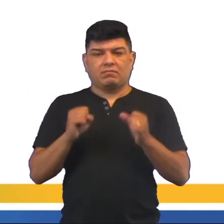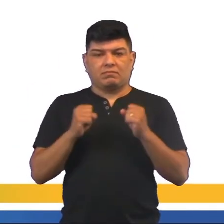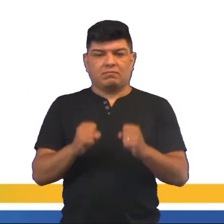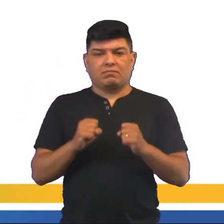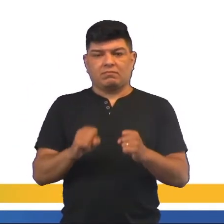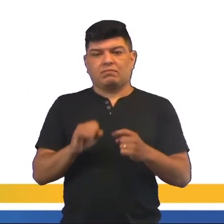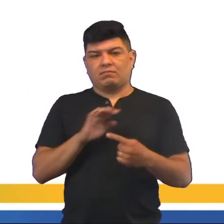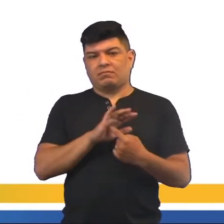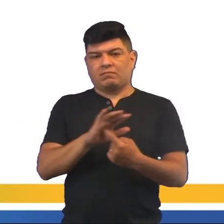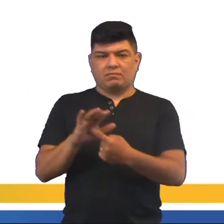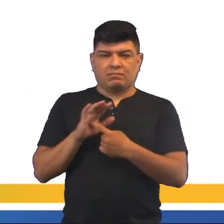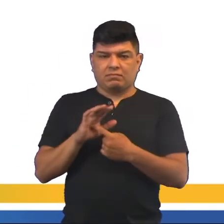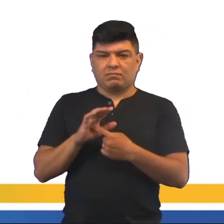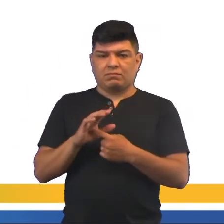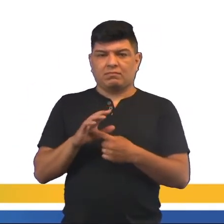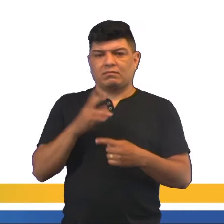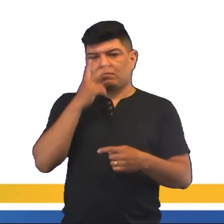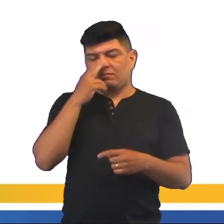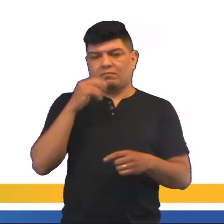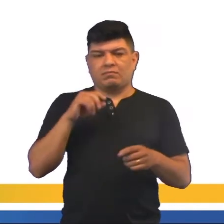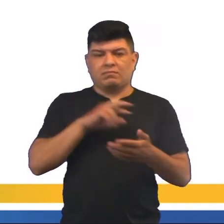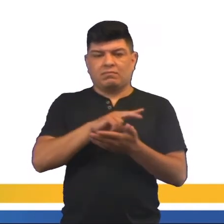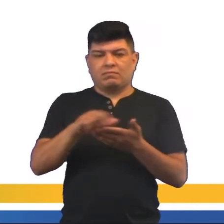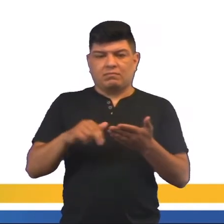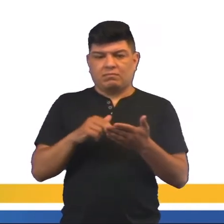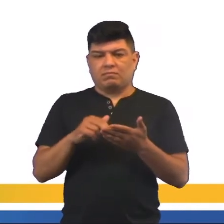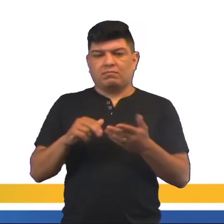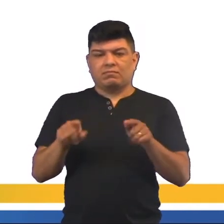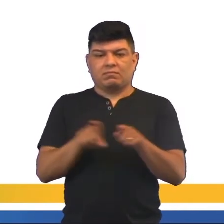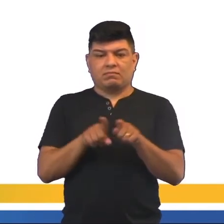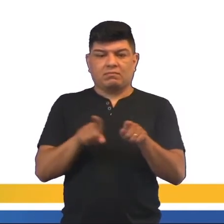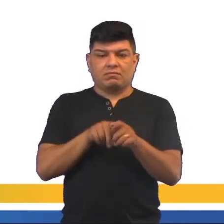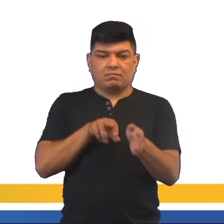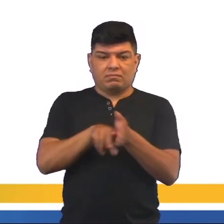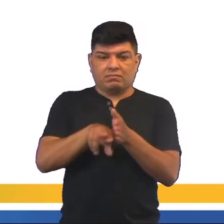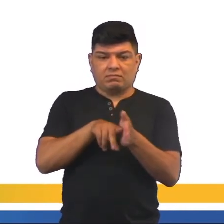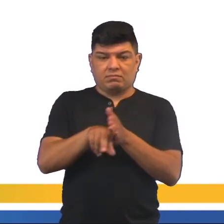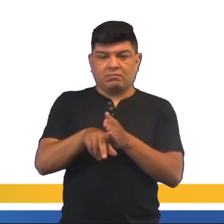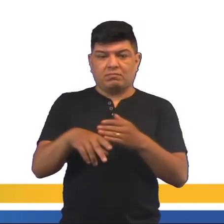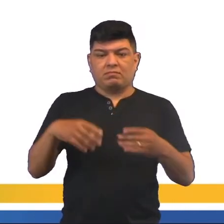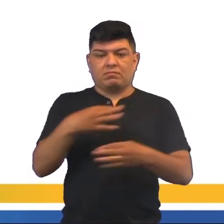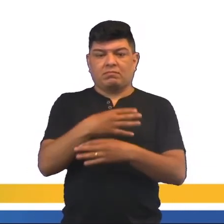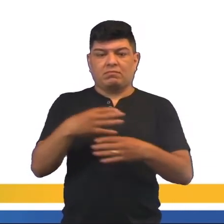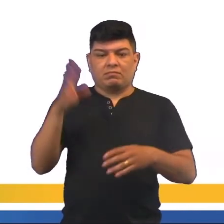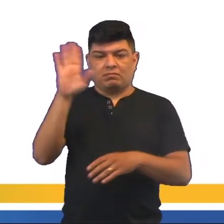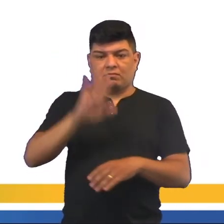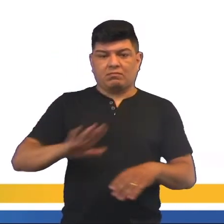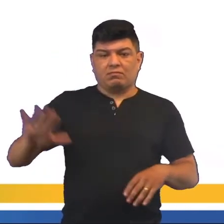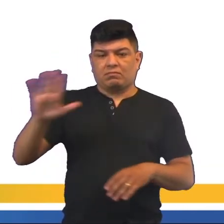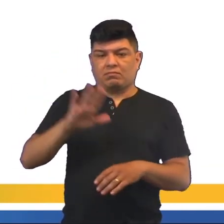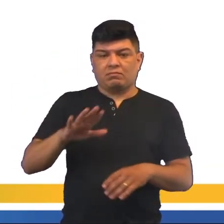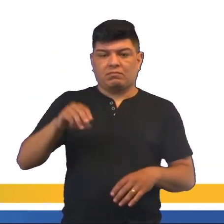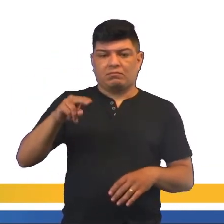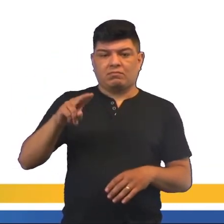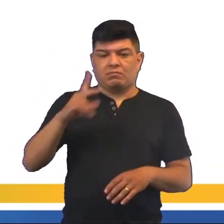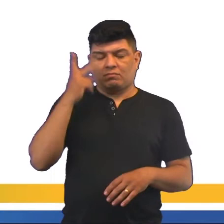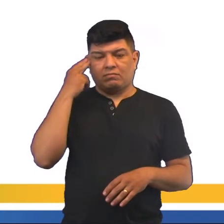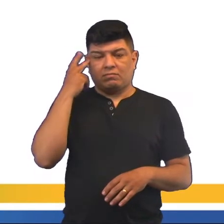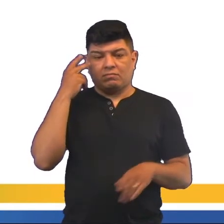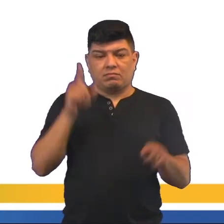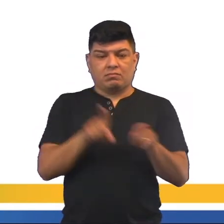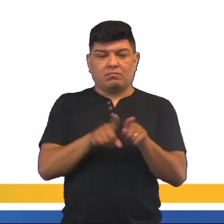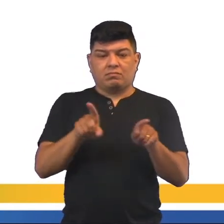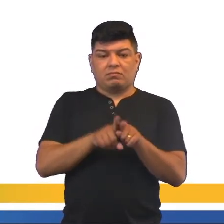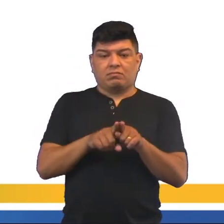pode citar aí a estação ecológica, reservas biológicas, os parques nacionais, monumentos